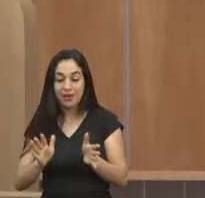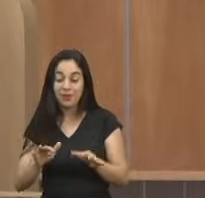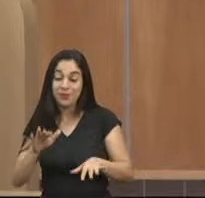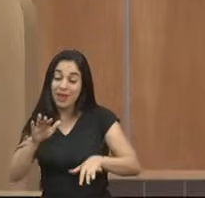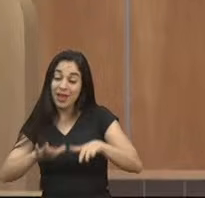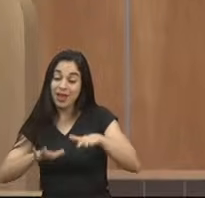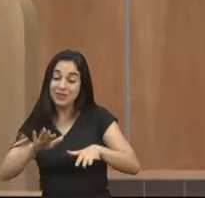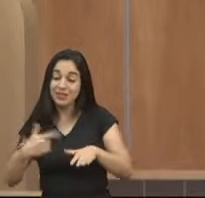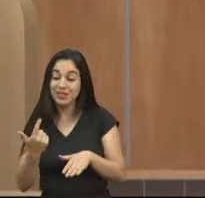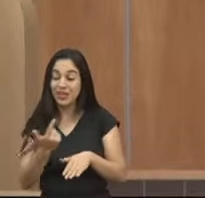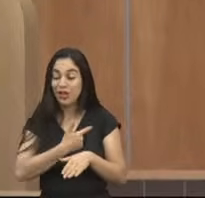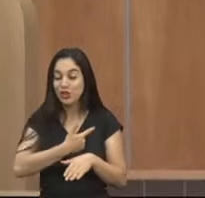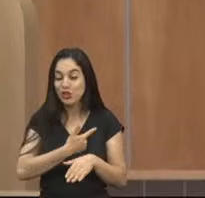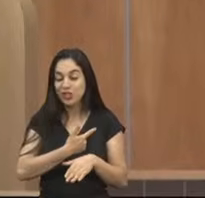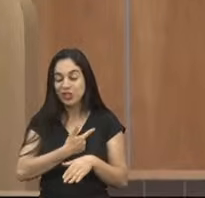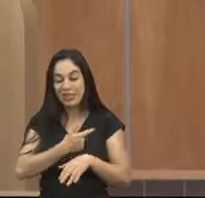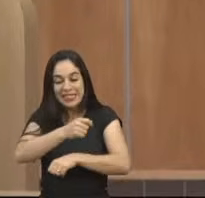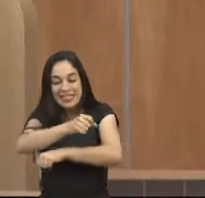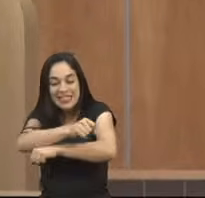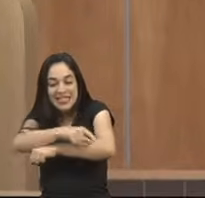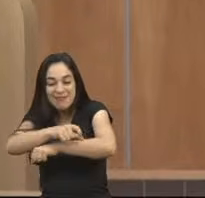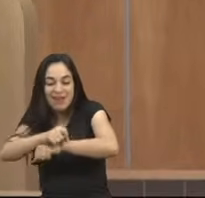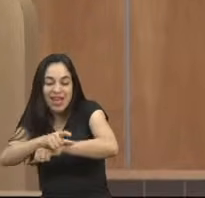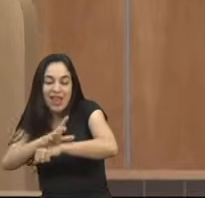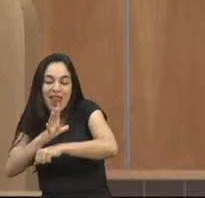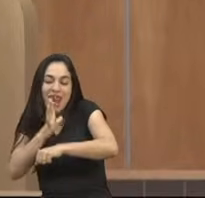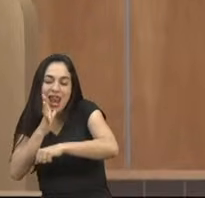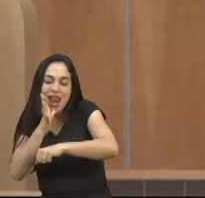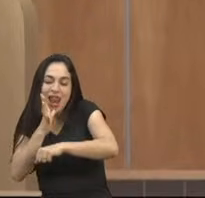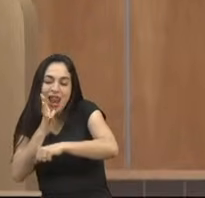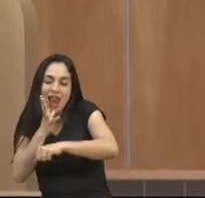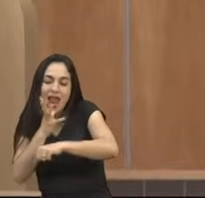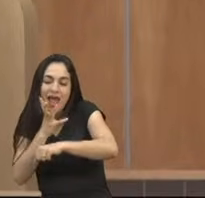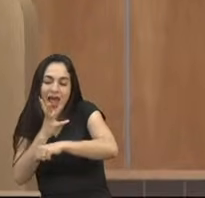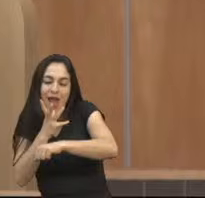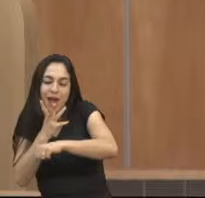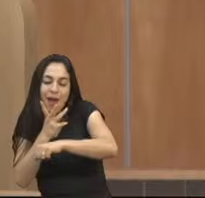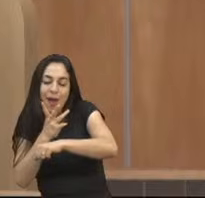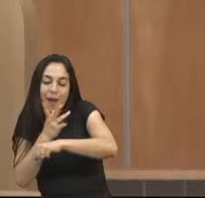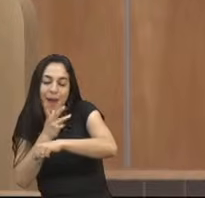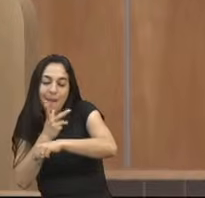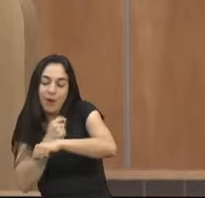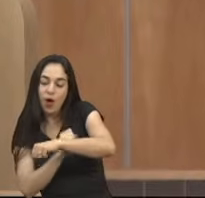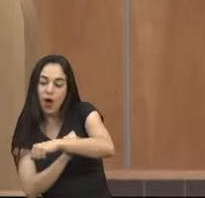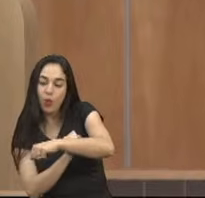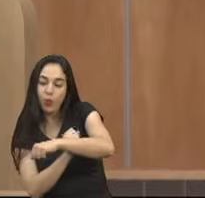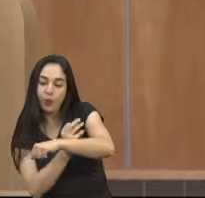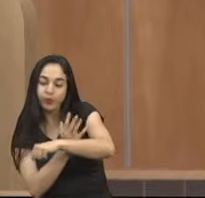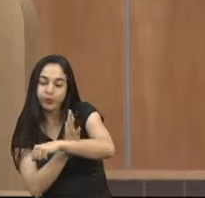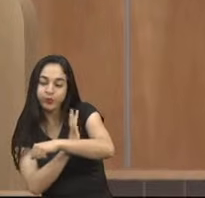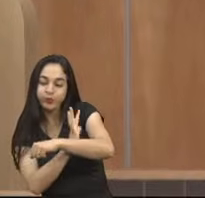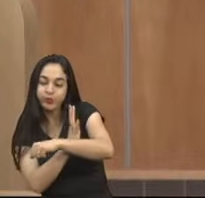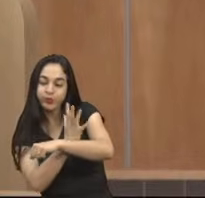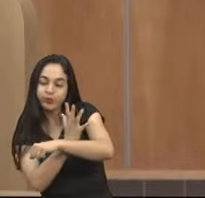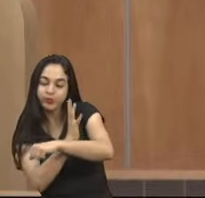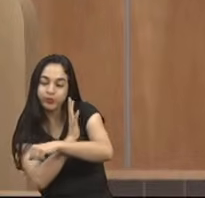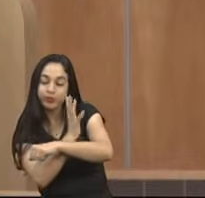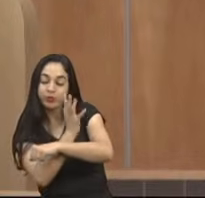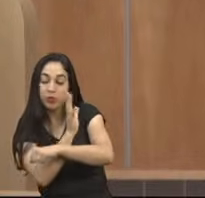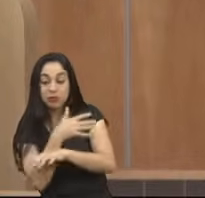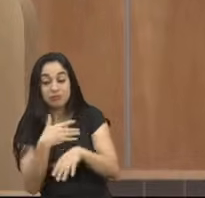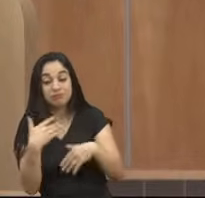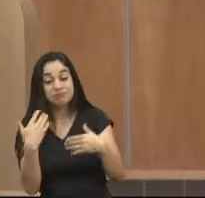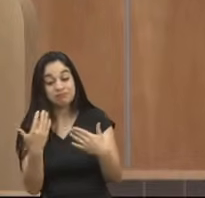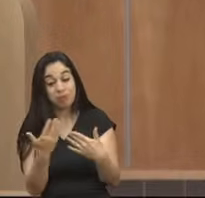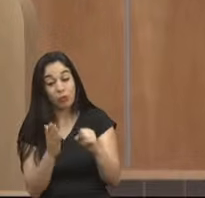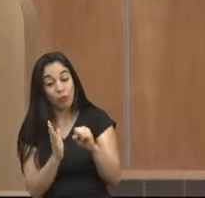uma semente e demora para a gente ver essa árvore despontar e imagine para